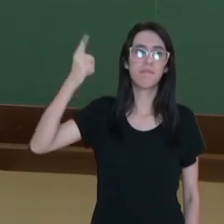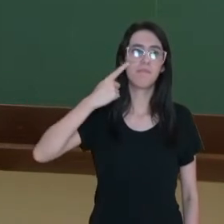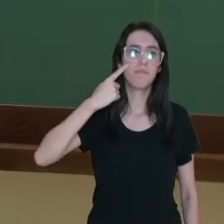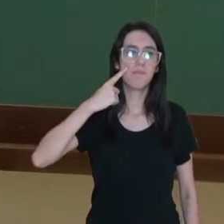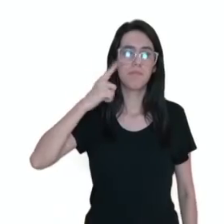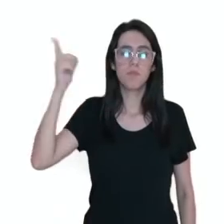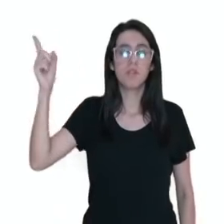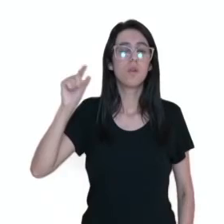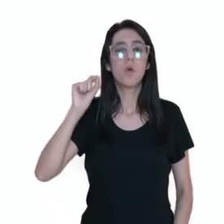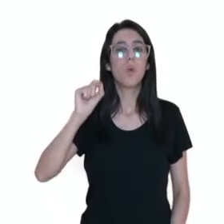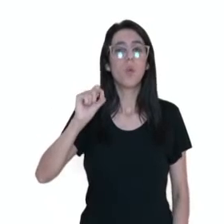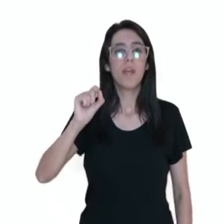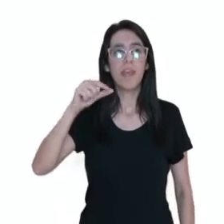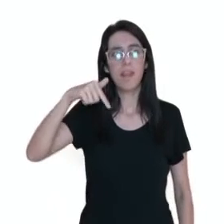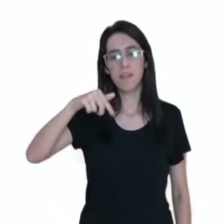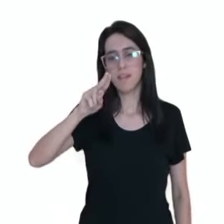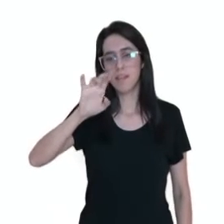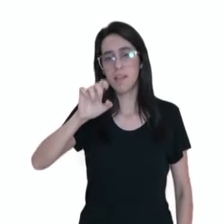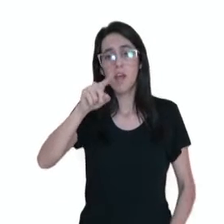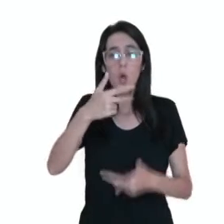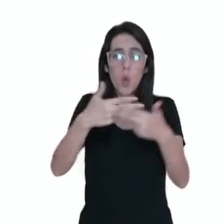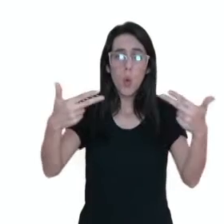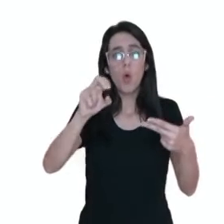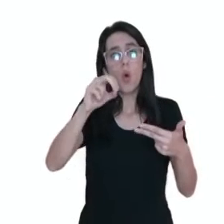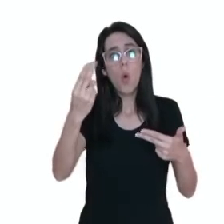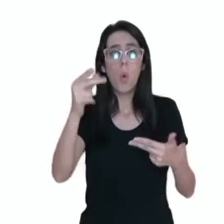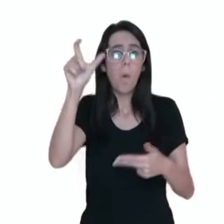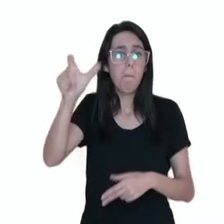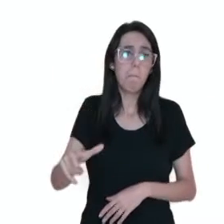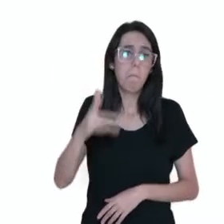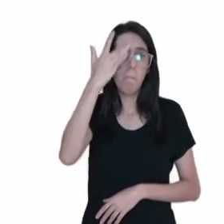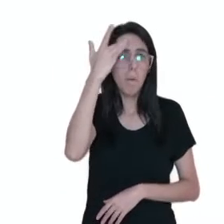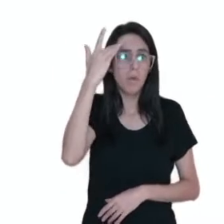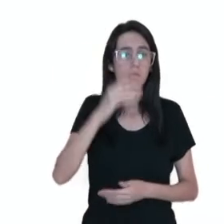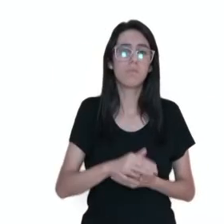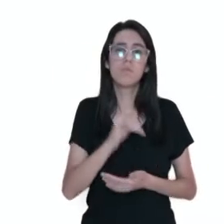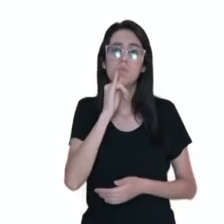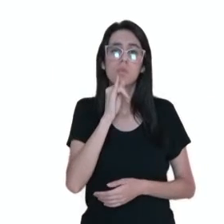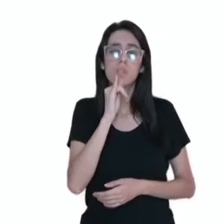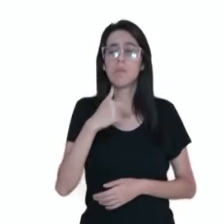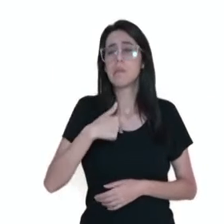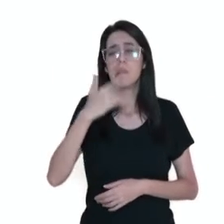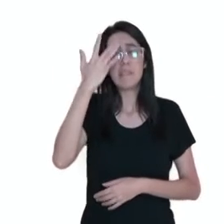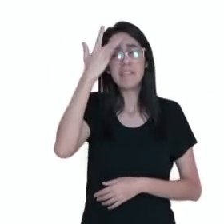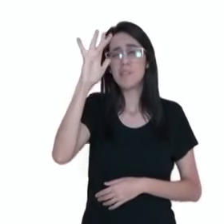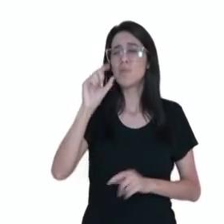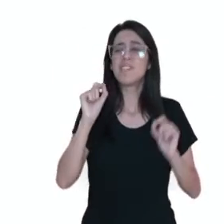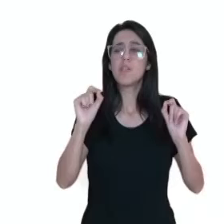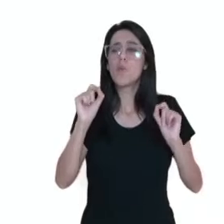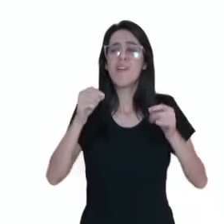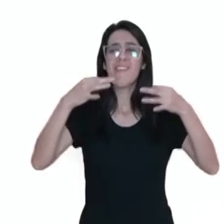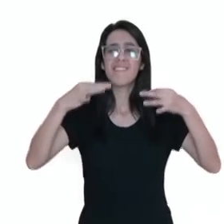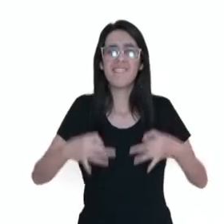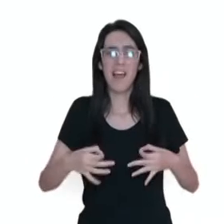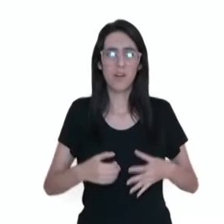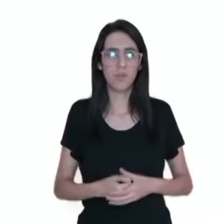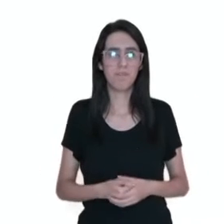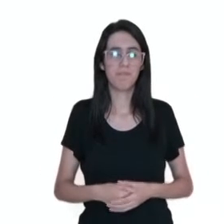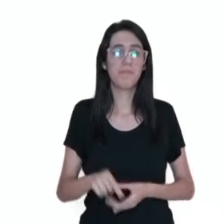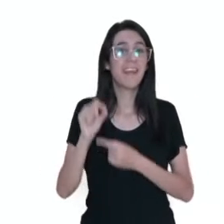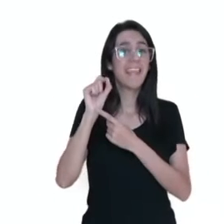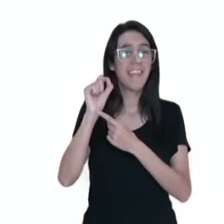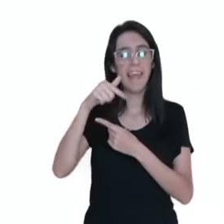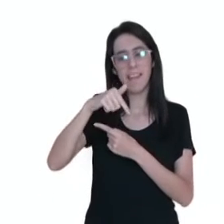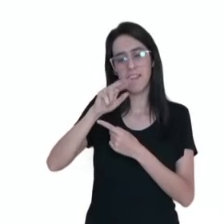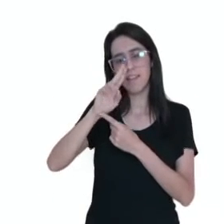que, ele refere-se a coisa e a pessoas. Olha o exemplo, não sei mais o que é certo. Quem refere-se